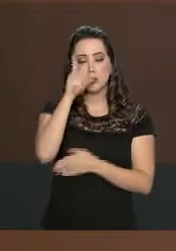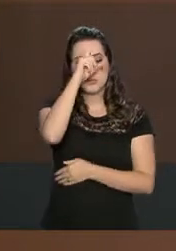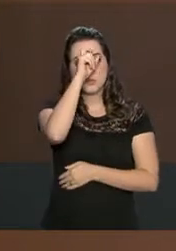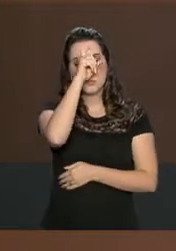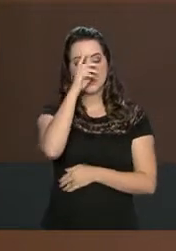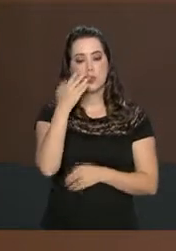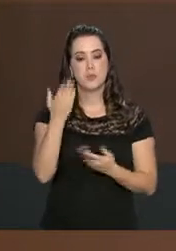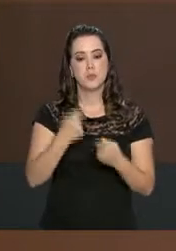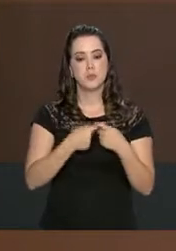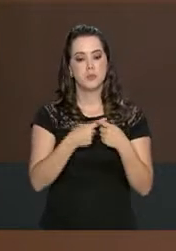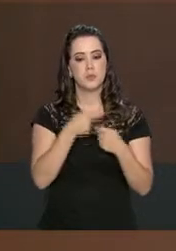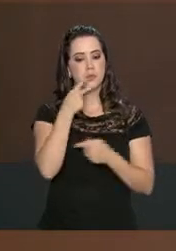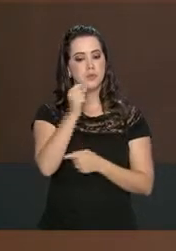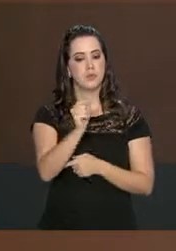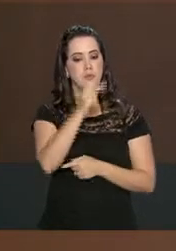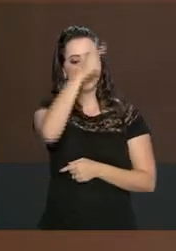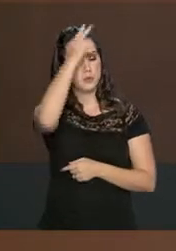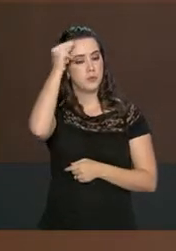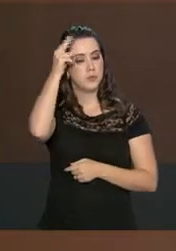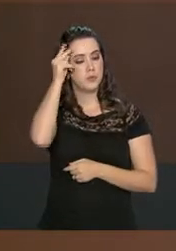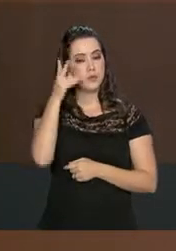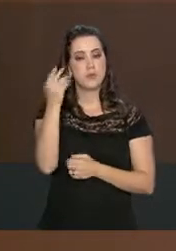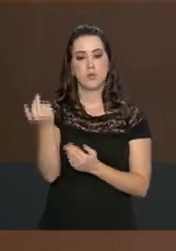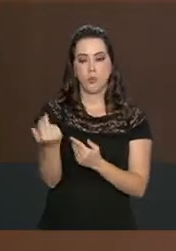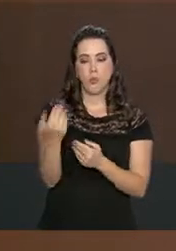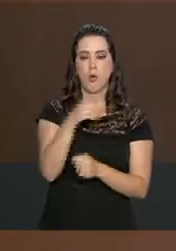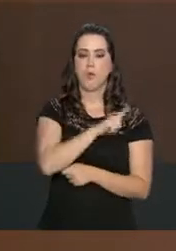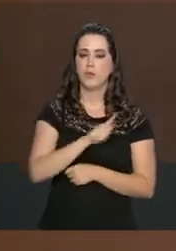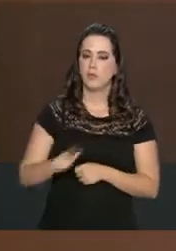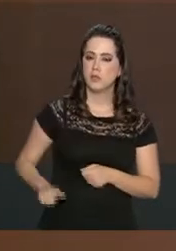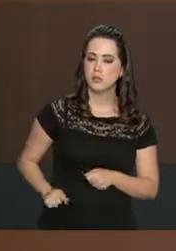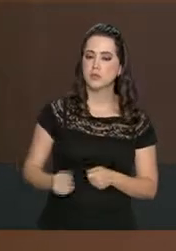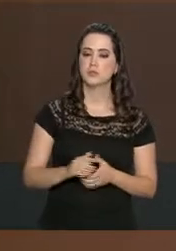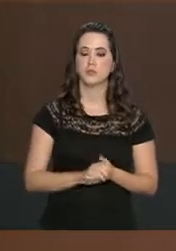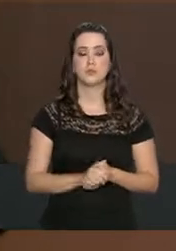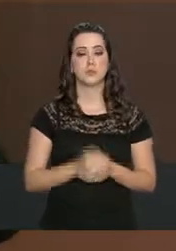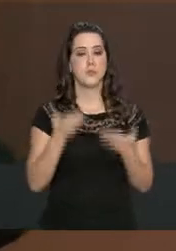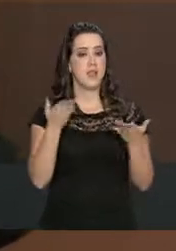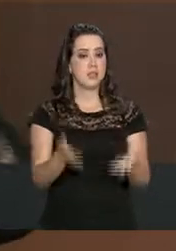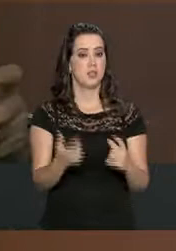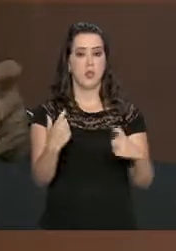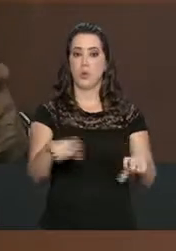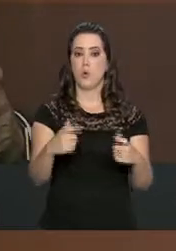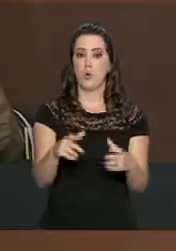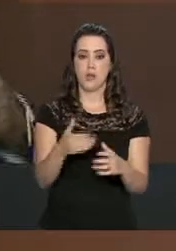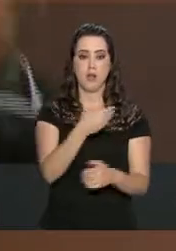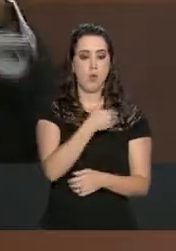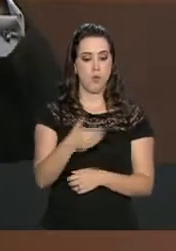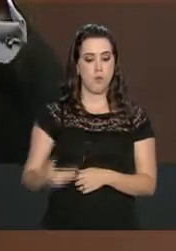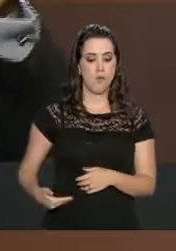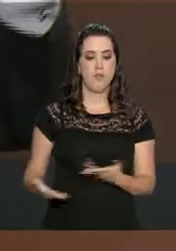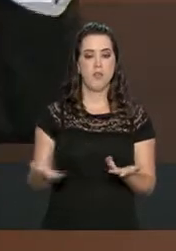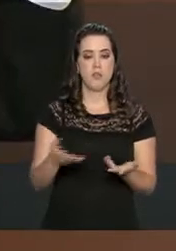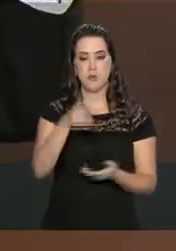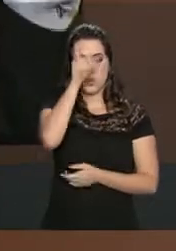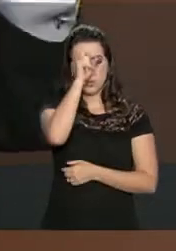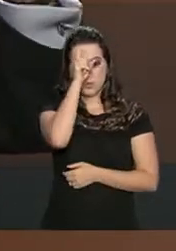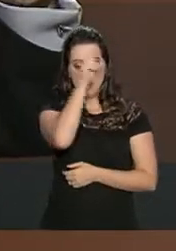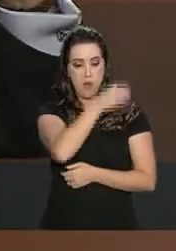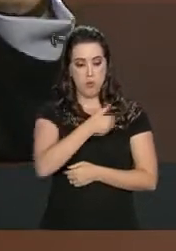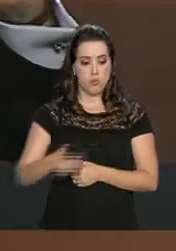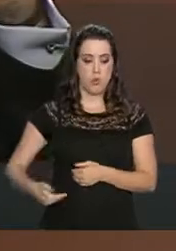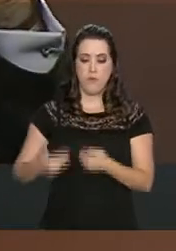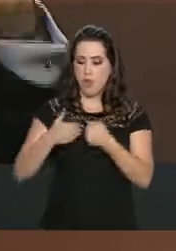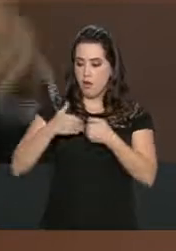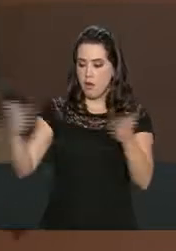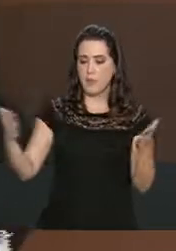hospital. Porque, como disse o prefeito, disseram o governador, este é um hospital público. E eu ouvi dizer, este